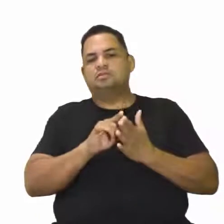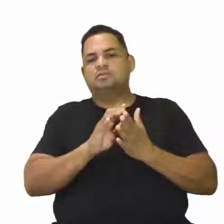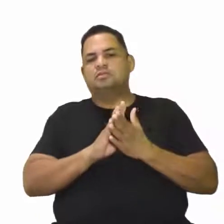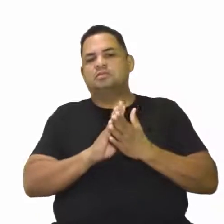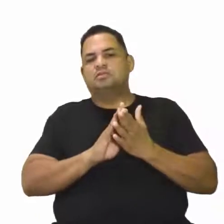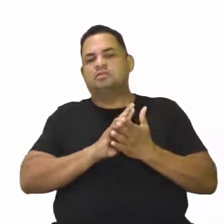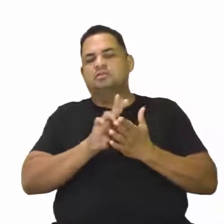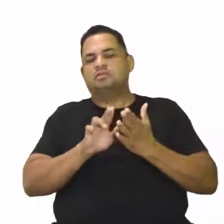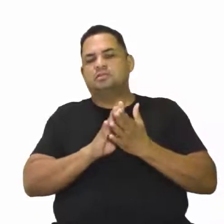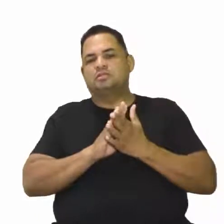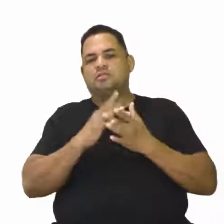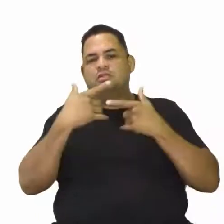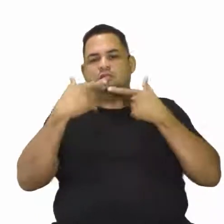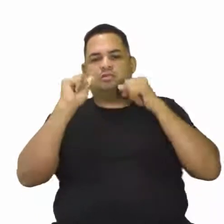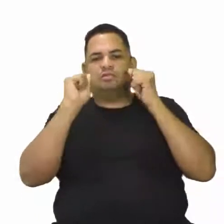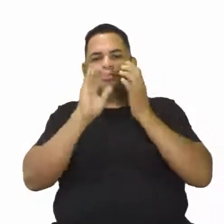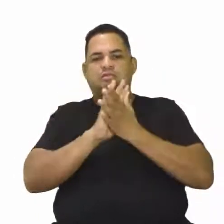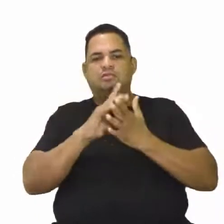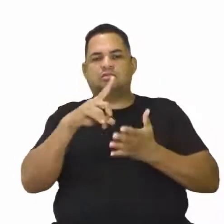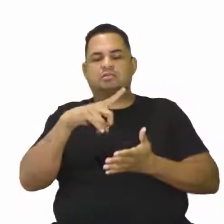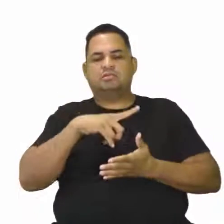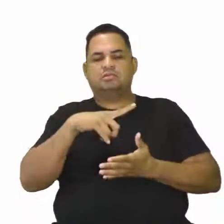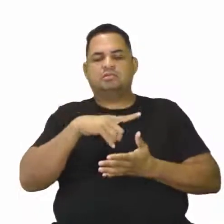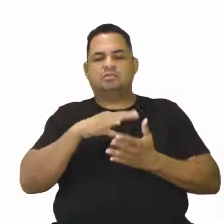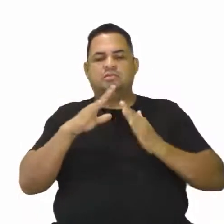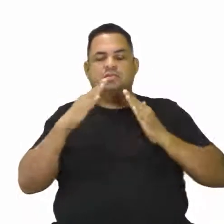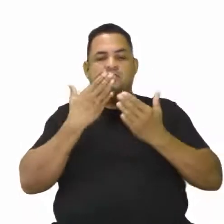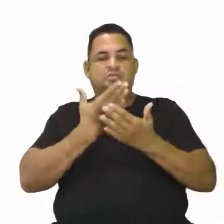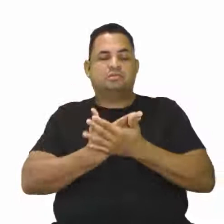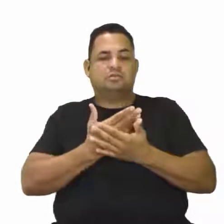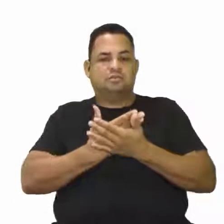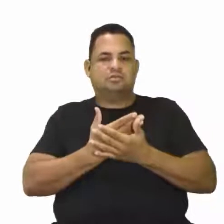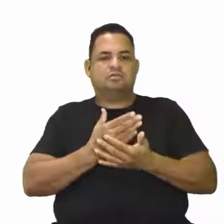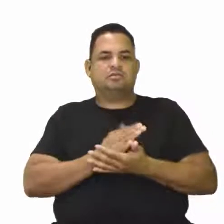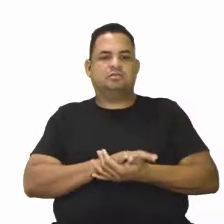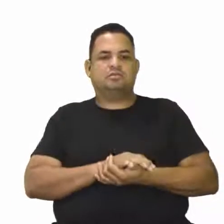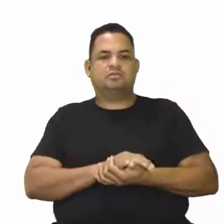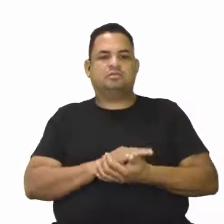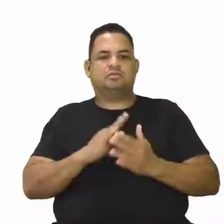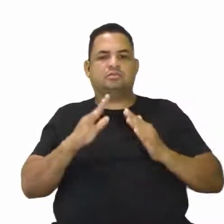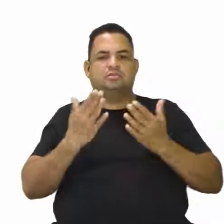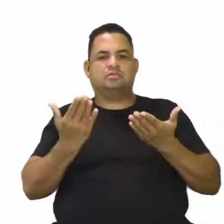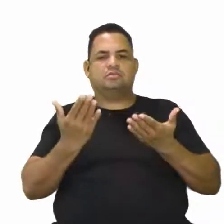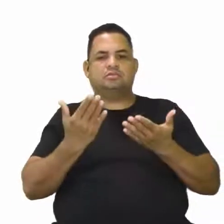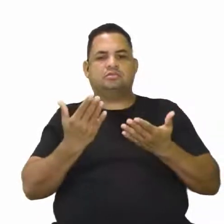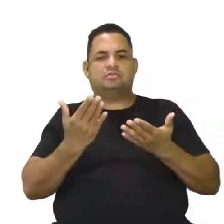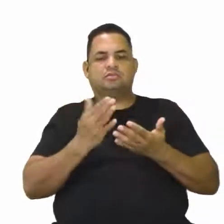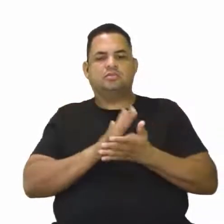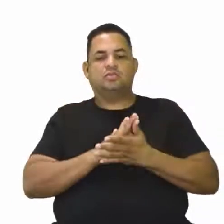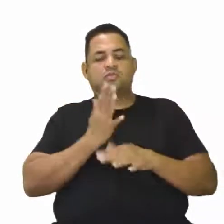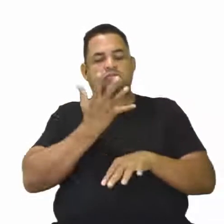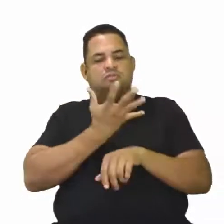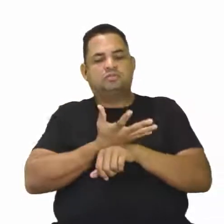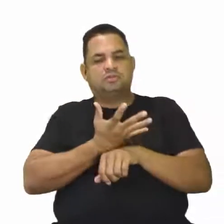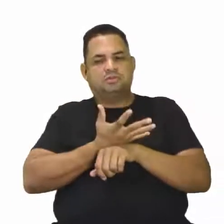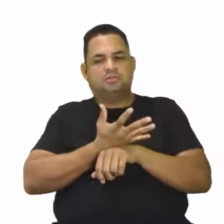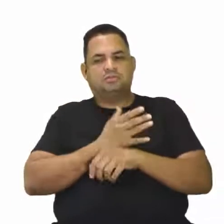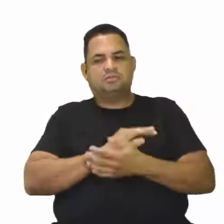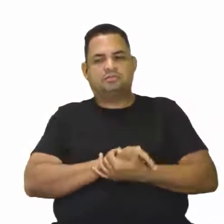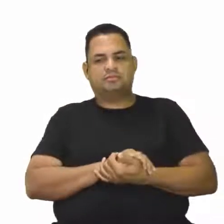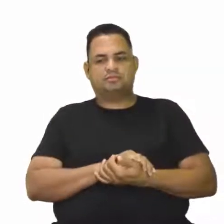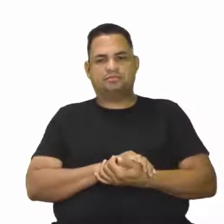linguística presente nas aulas ou nas disciplinas, né? Olha